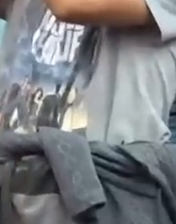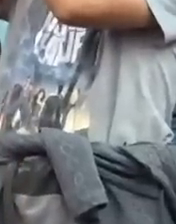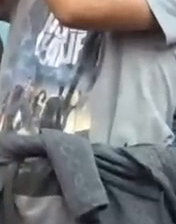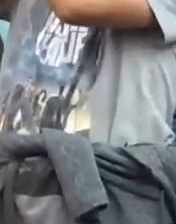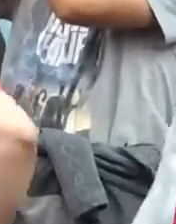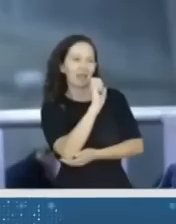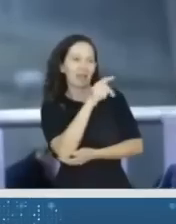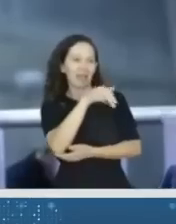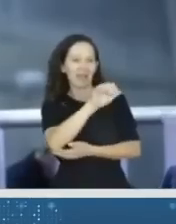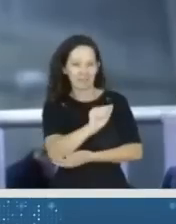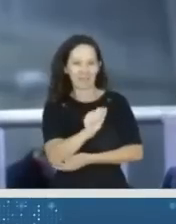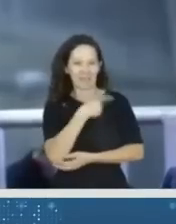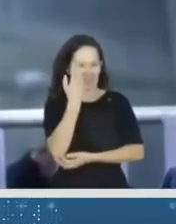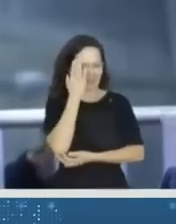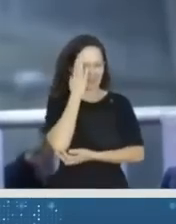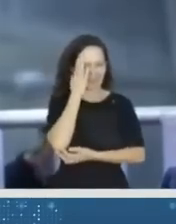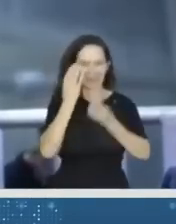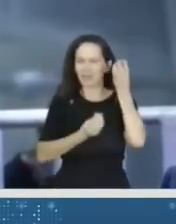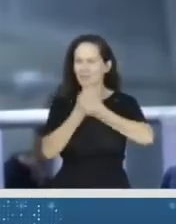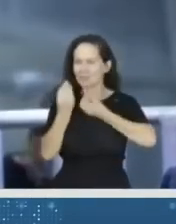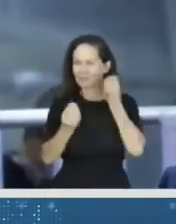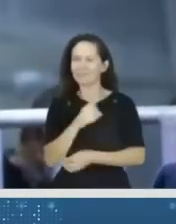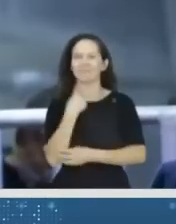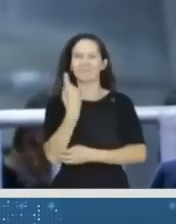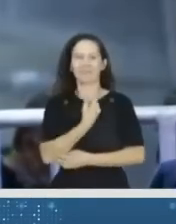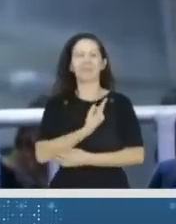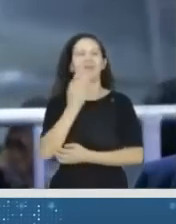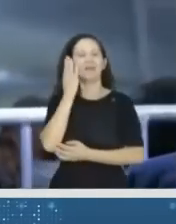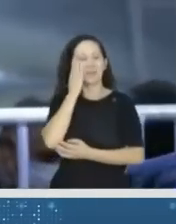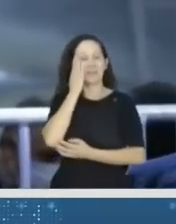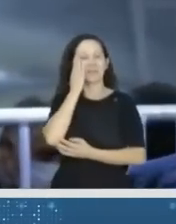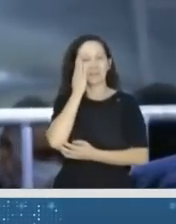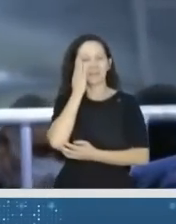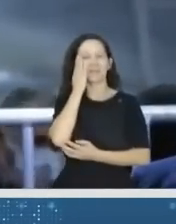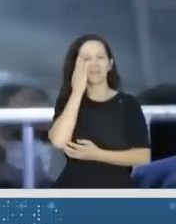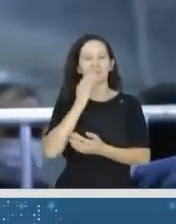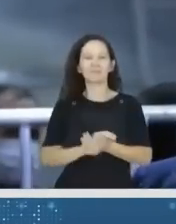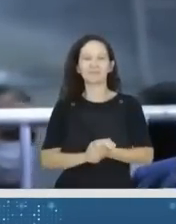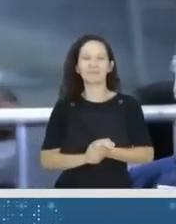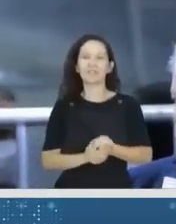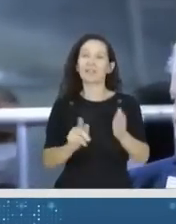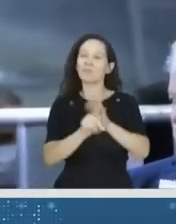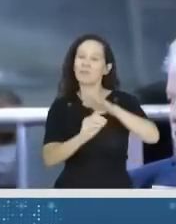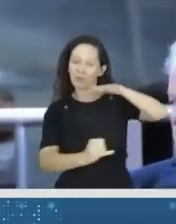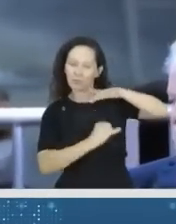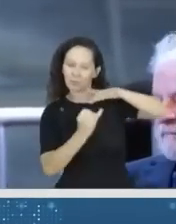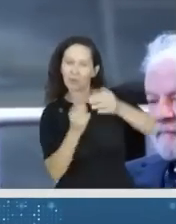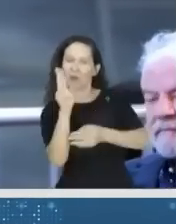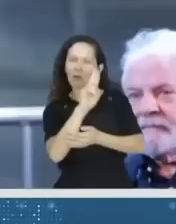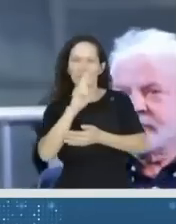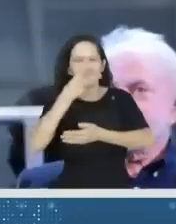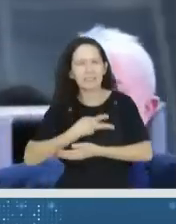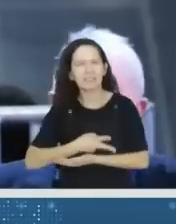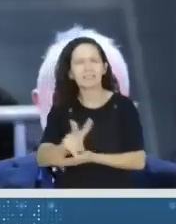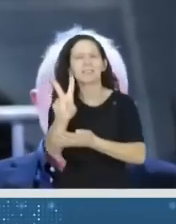Uma caminhada com as mulheres. Aliás, a mulher do ex-presidente da República, Luiz Inácio Lula da Silva